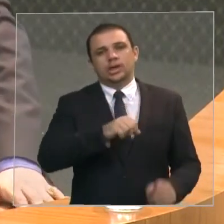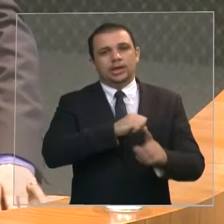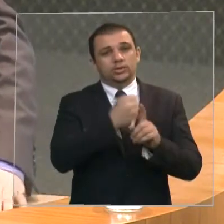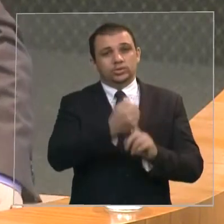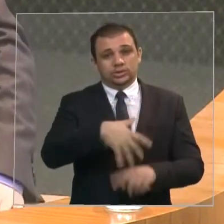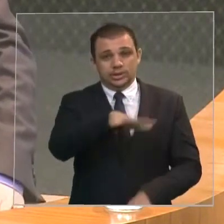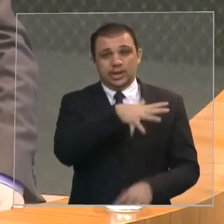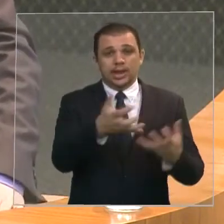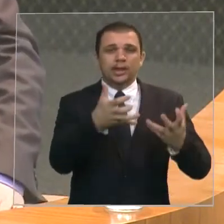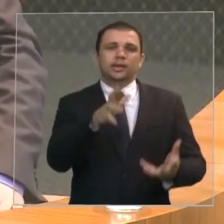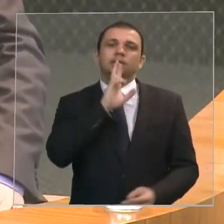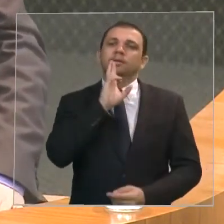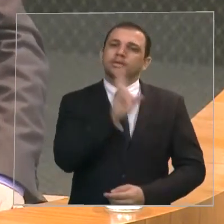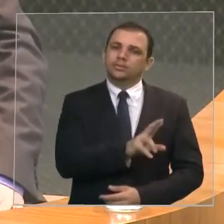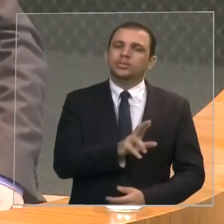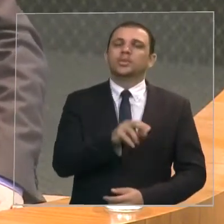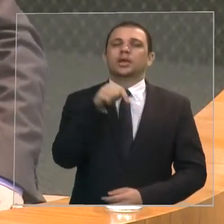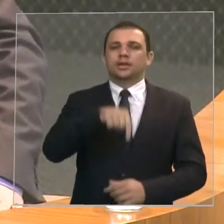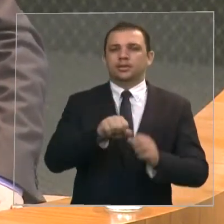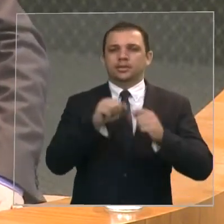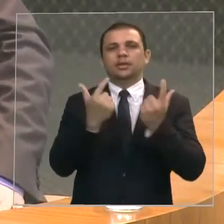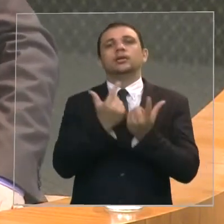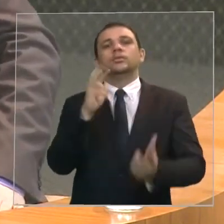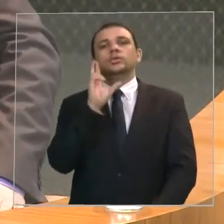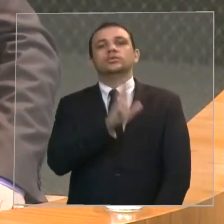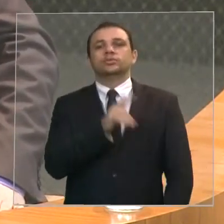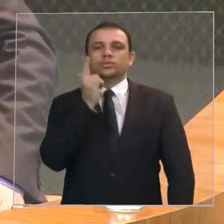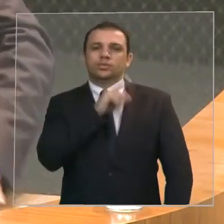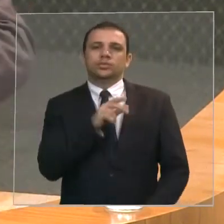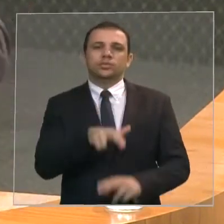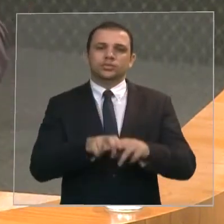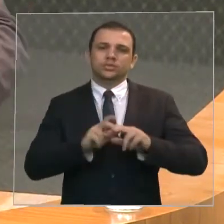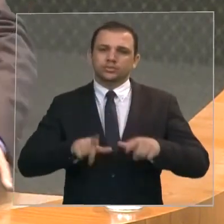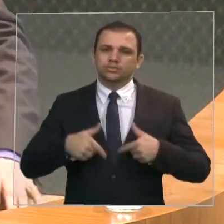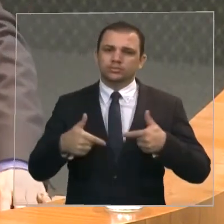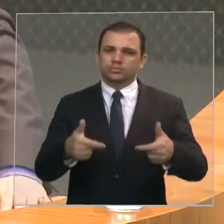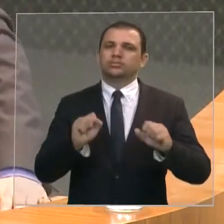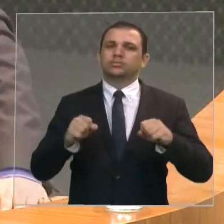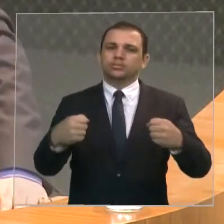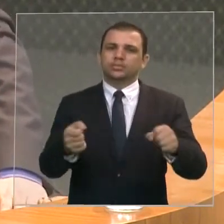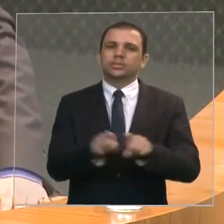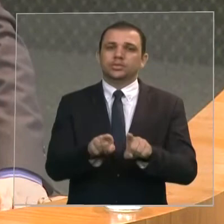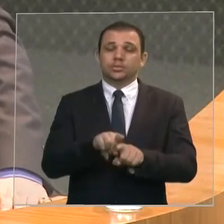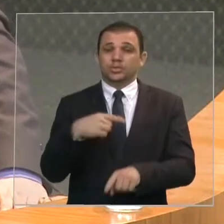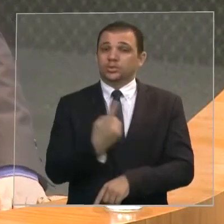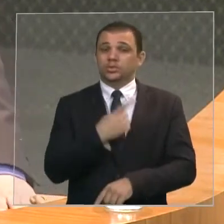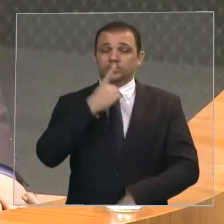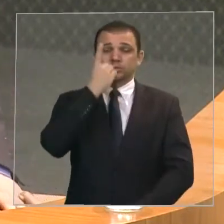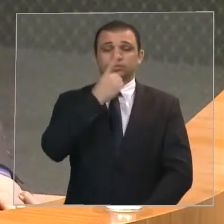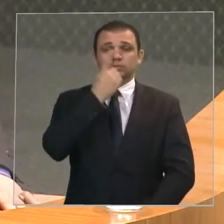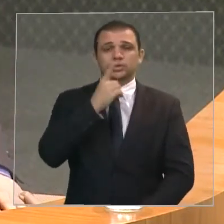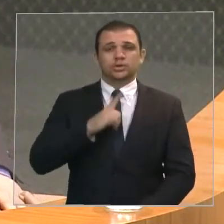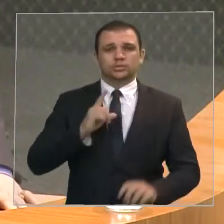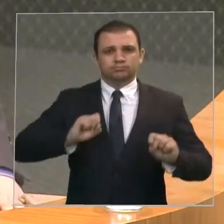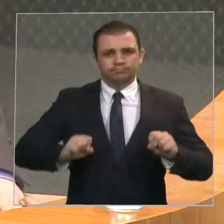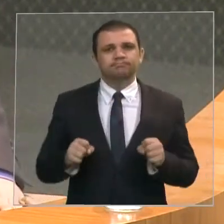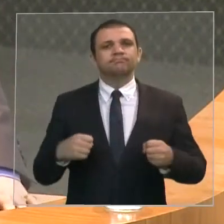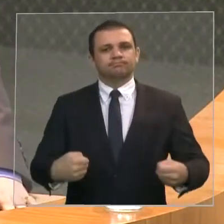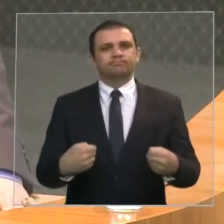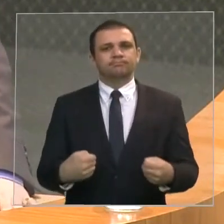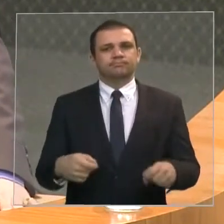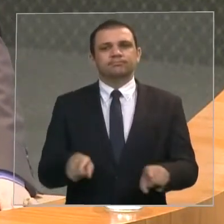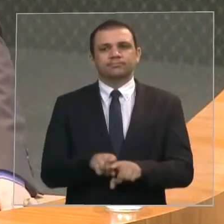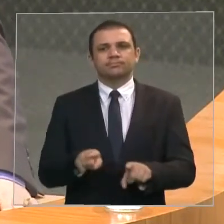esta casa tem dado prontamente as respostas com a sua luta, com a sua defesa, e nós aqui, enquanto parlamentares, temos nos empenhado